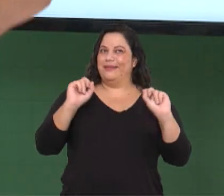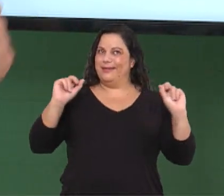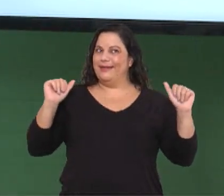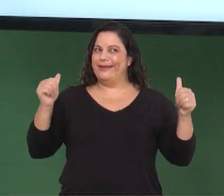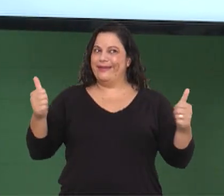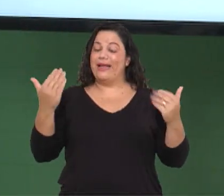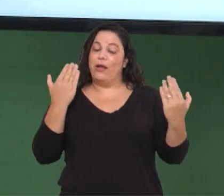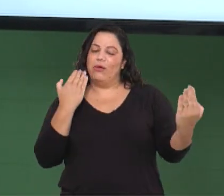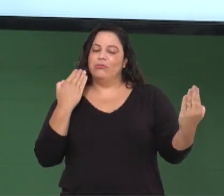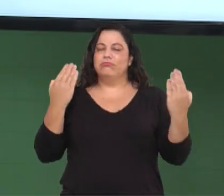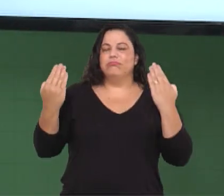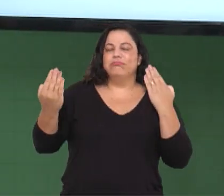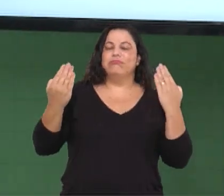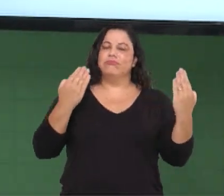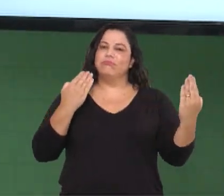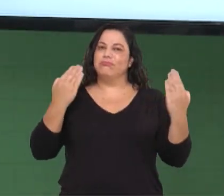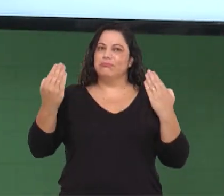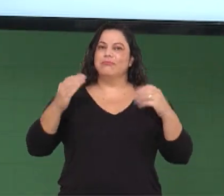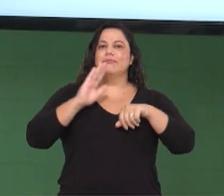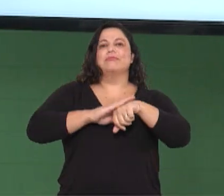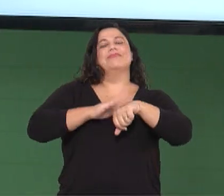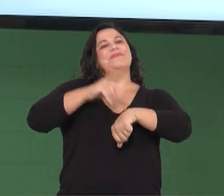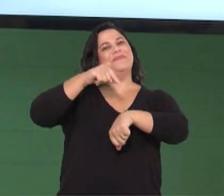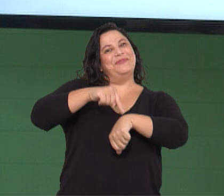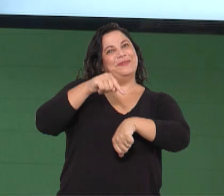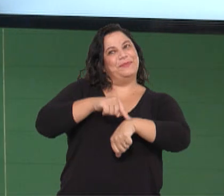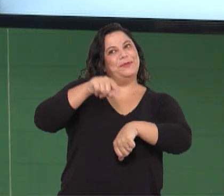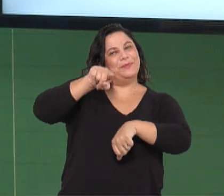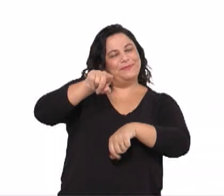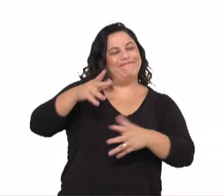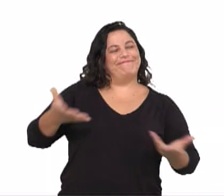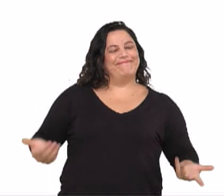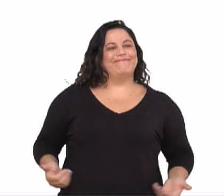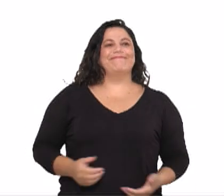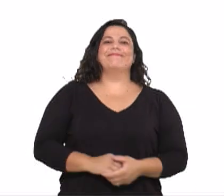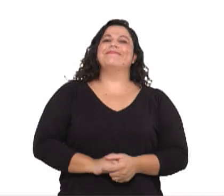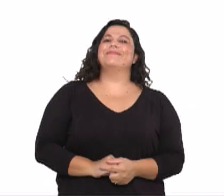uma comparação. Um tempinho para você fazer isso e voltamos já.